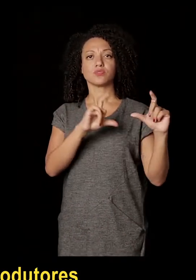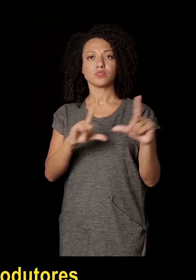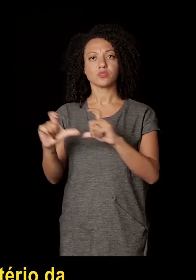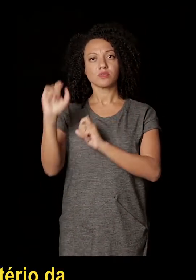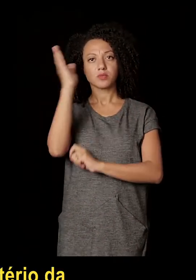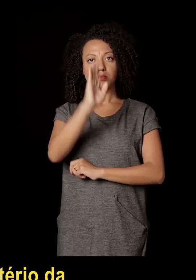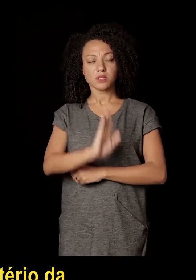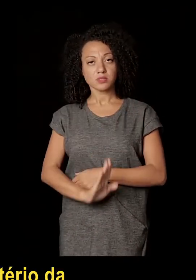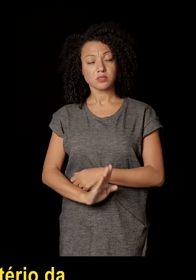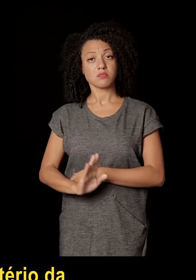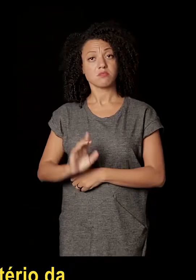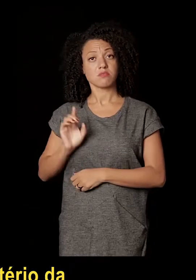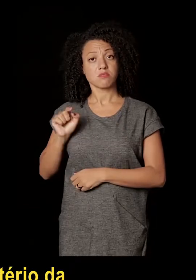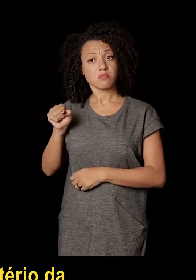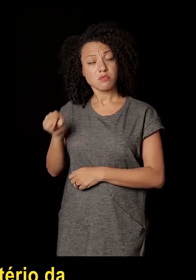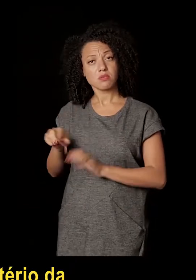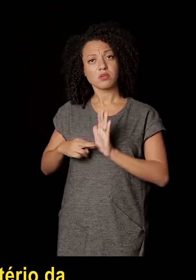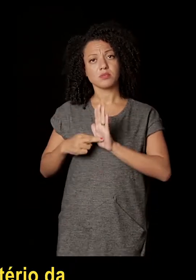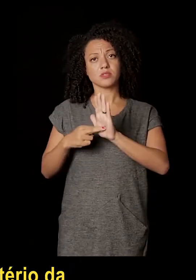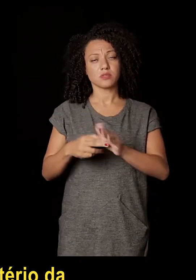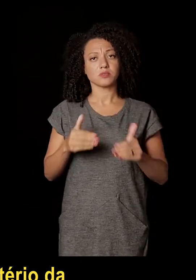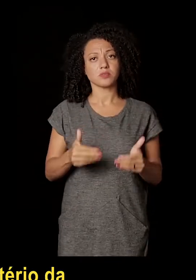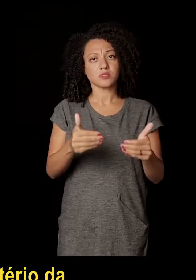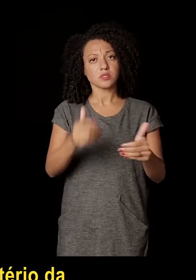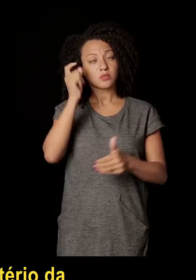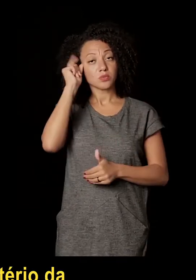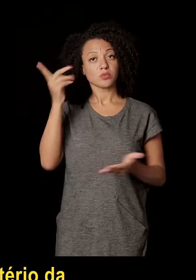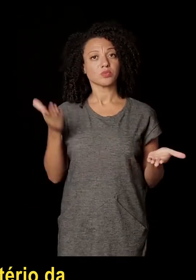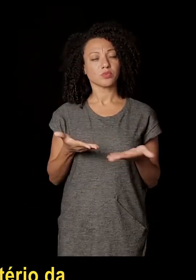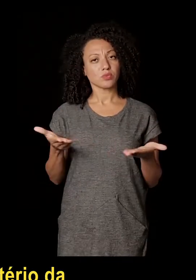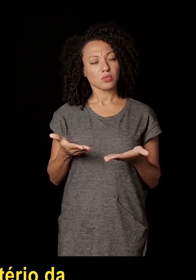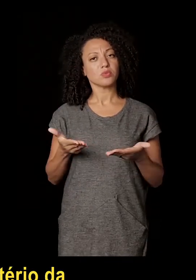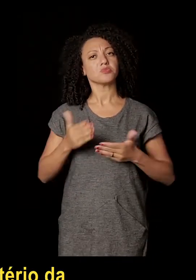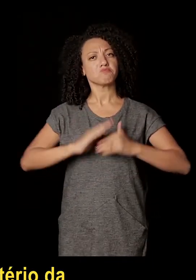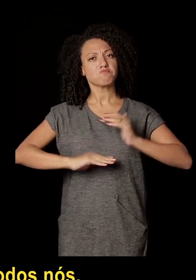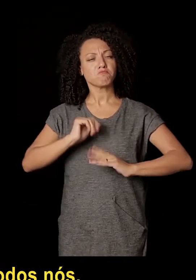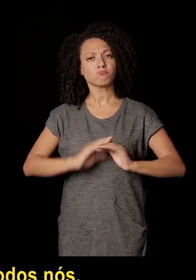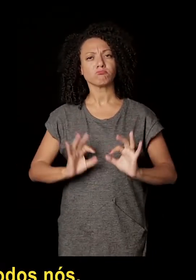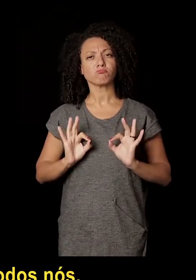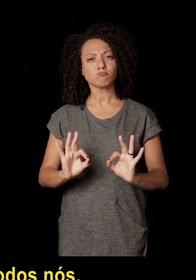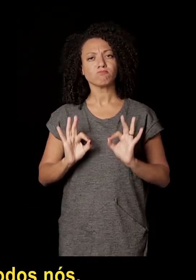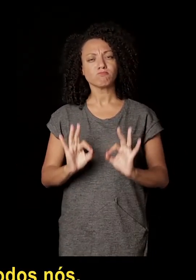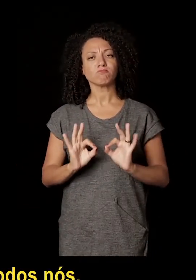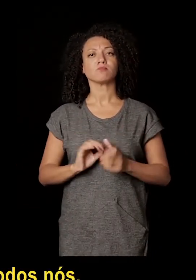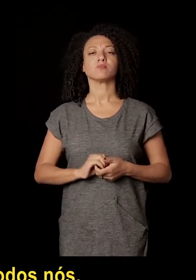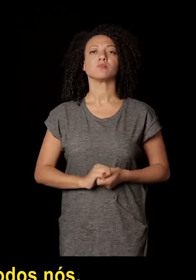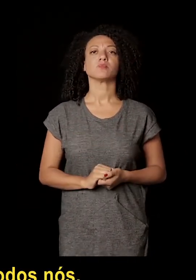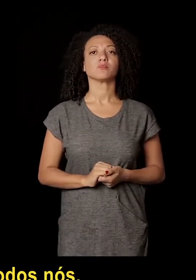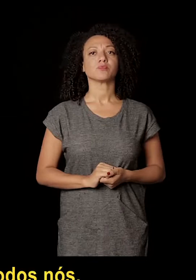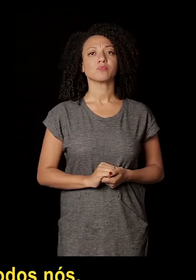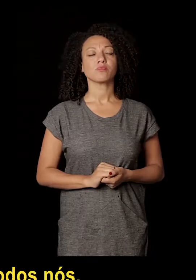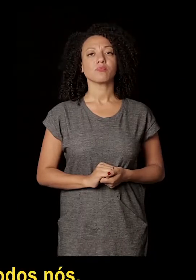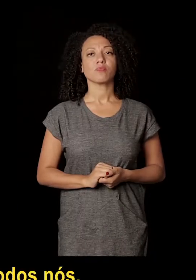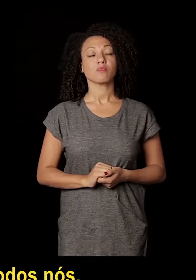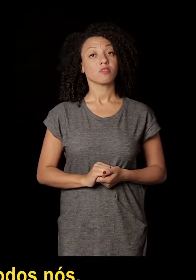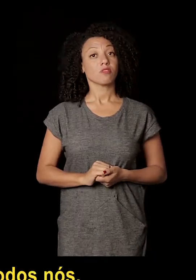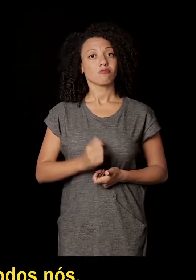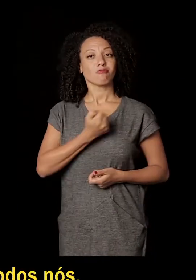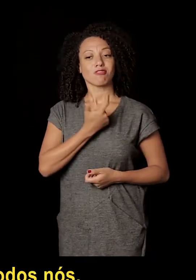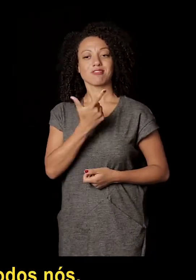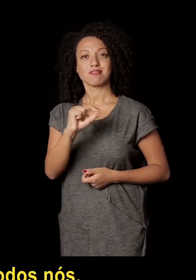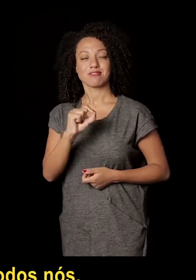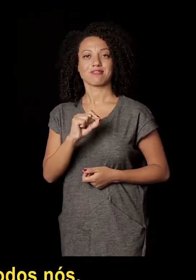Brasil, nosso representante no Ministério da Cultura hoje, com uma atuação incrível, impecável. Levou nota